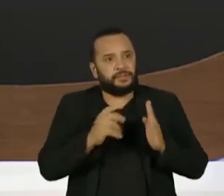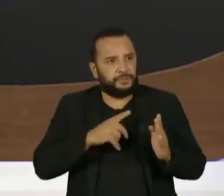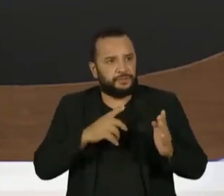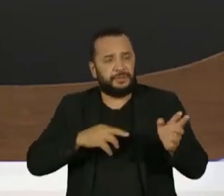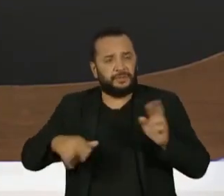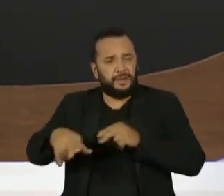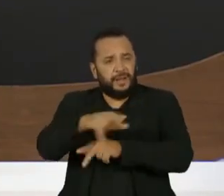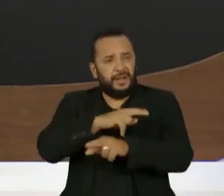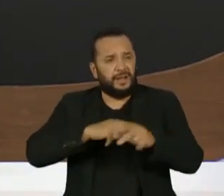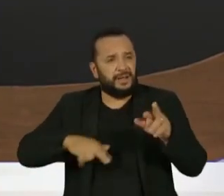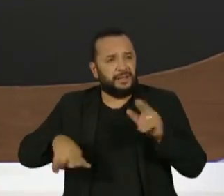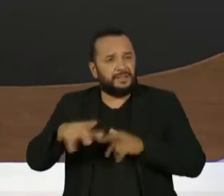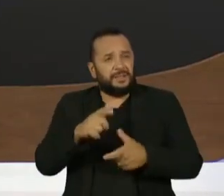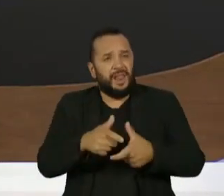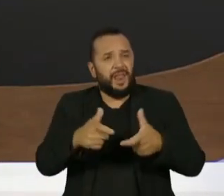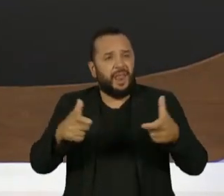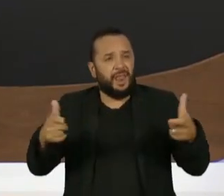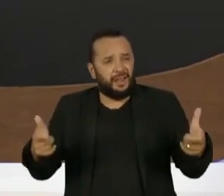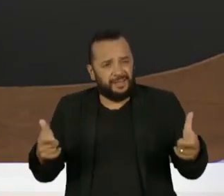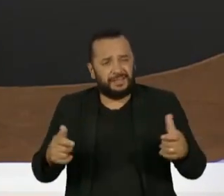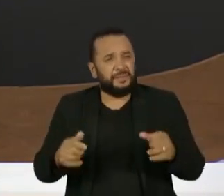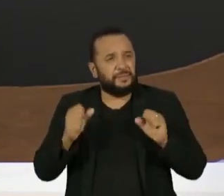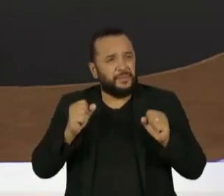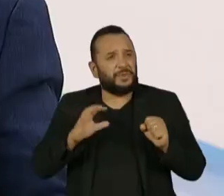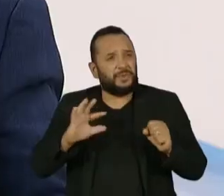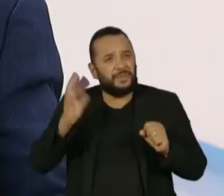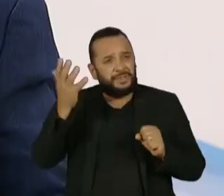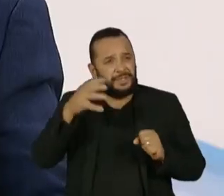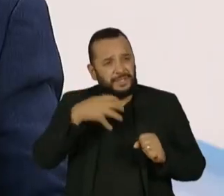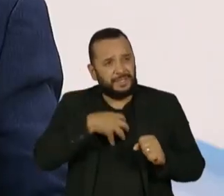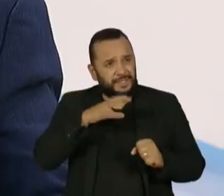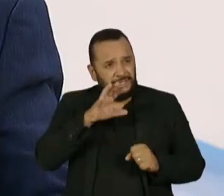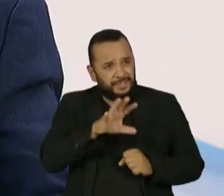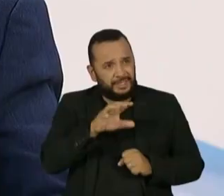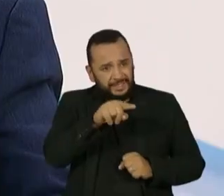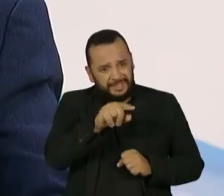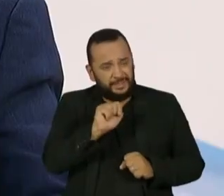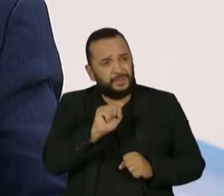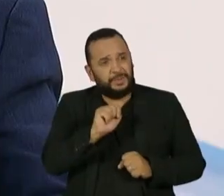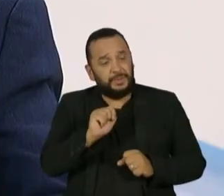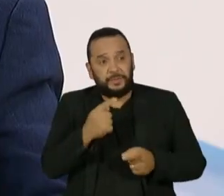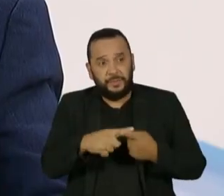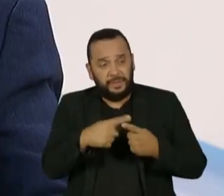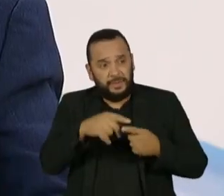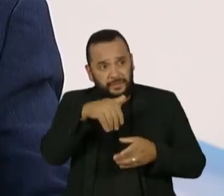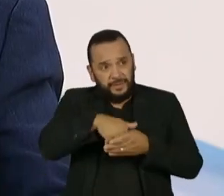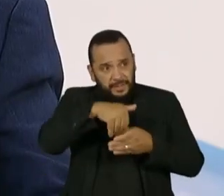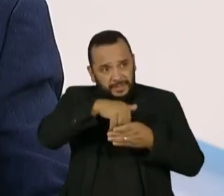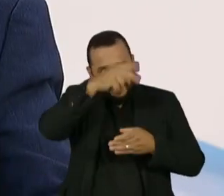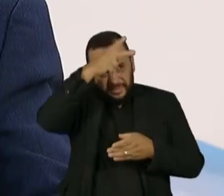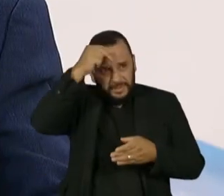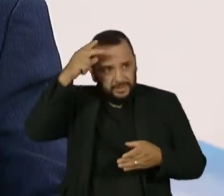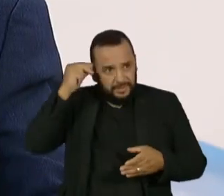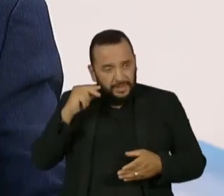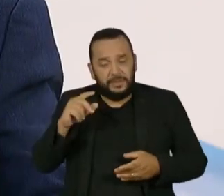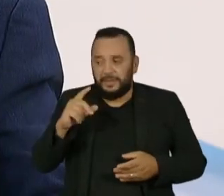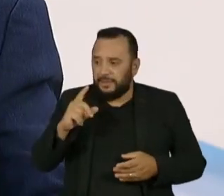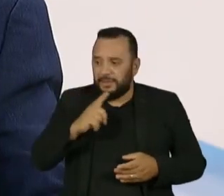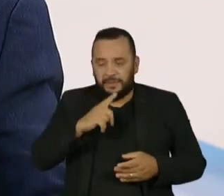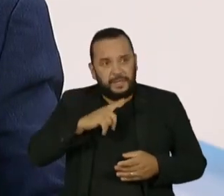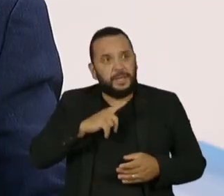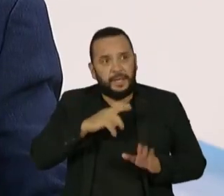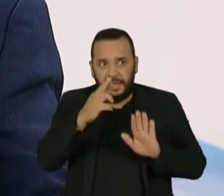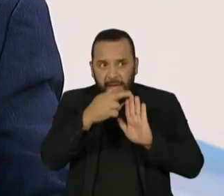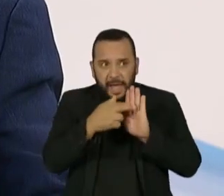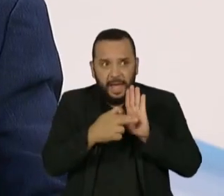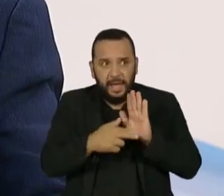multiplicidade de partidos leva a situações como essa? O senhor acredita que as eleições municipais elas vão ter uma lógica muito local,